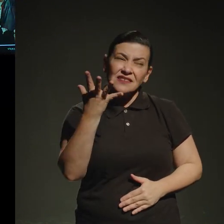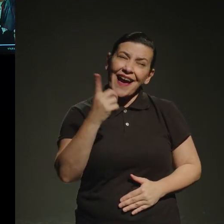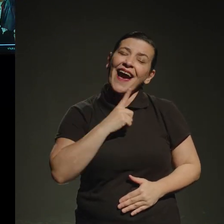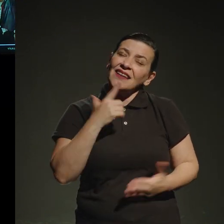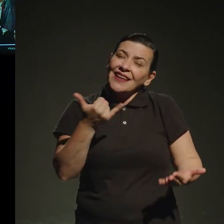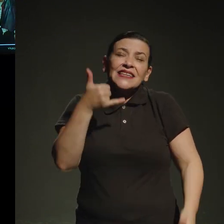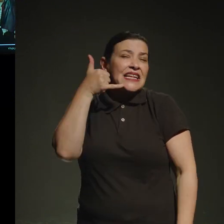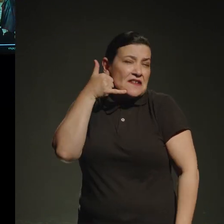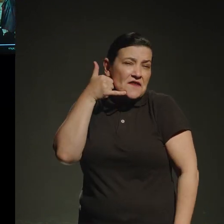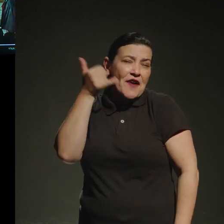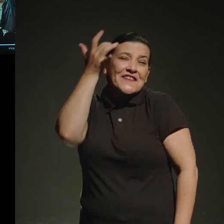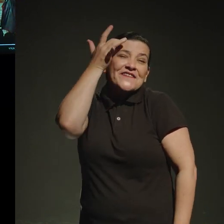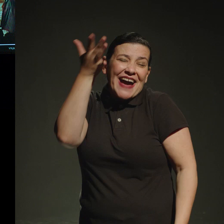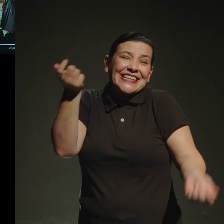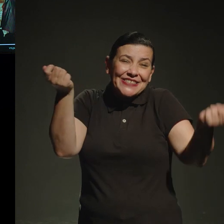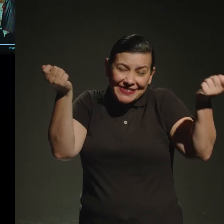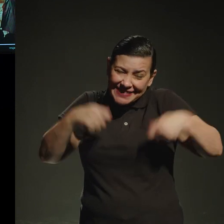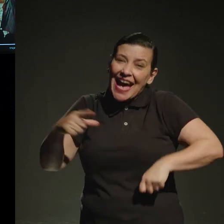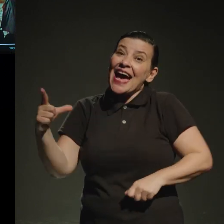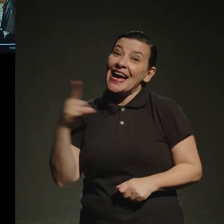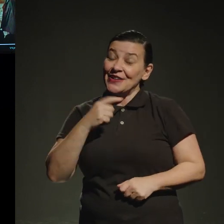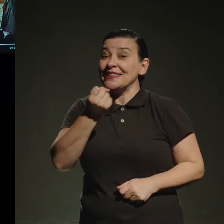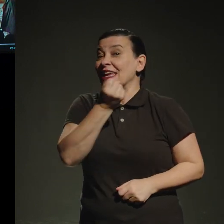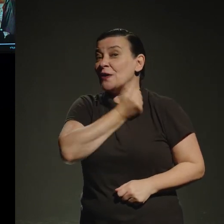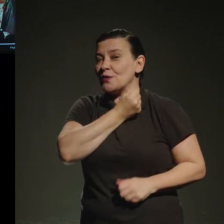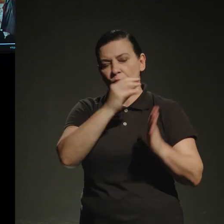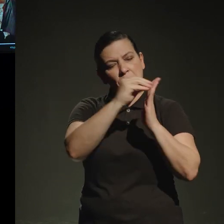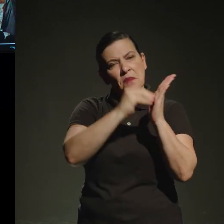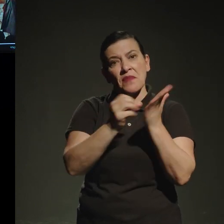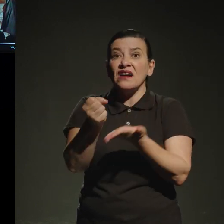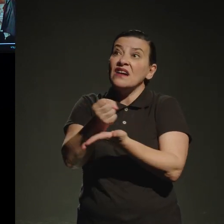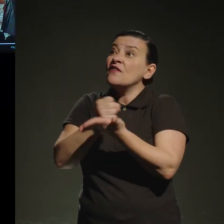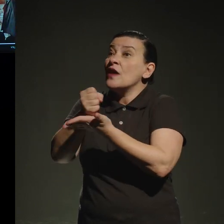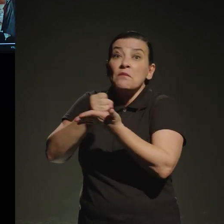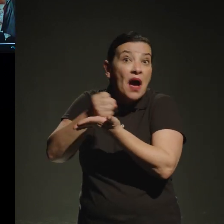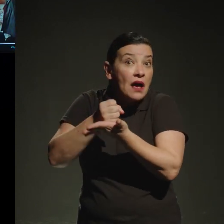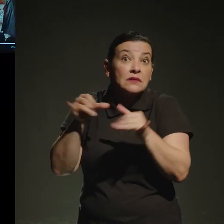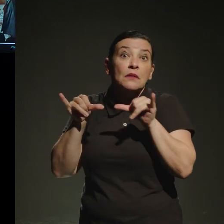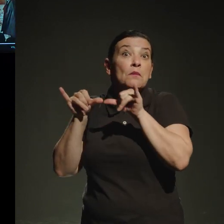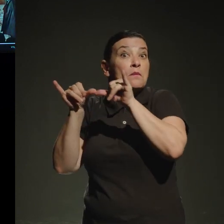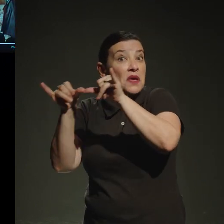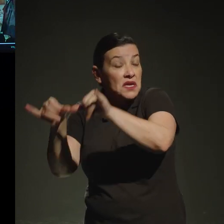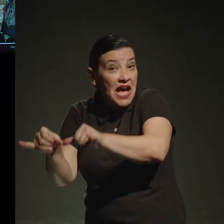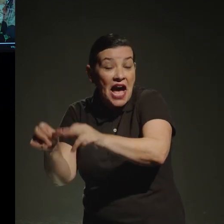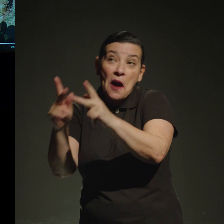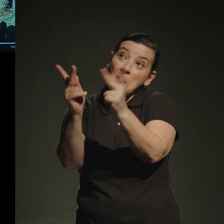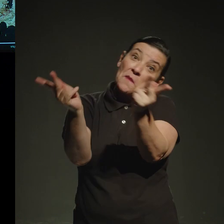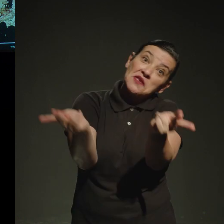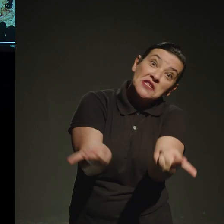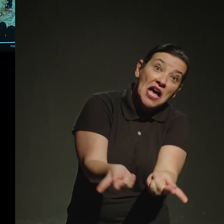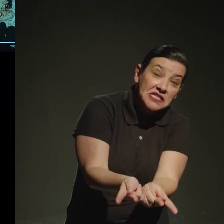sabe. Rápido, eficiente, moderno. Hoje em dia, tudo tem entrega